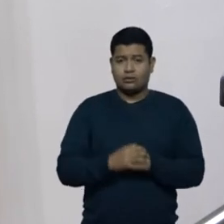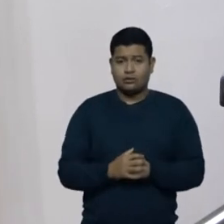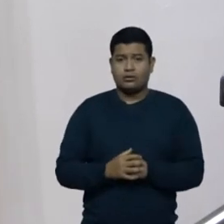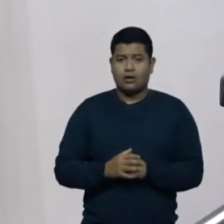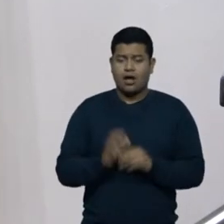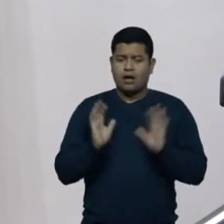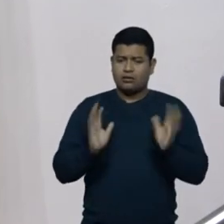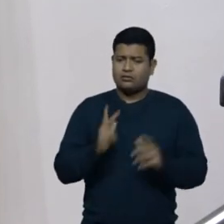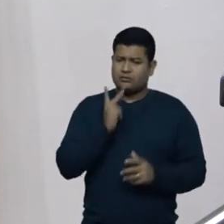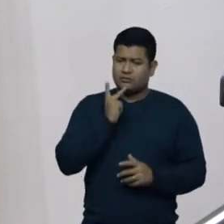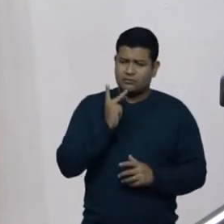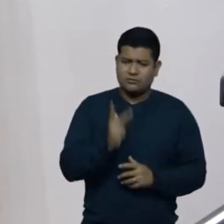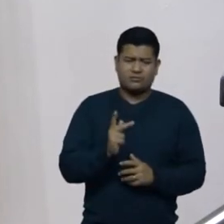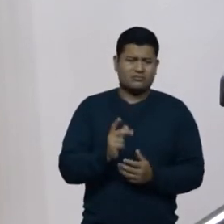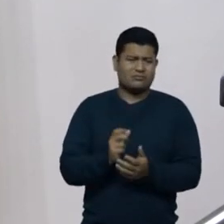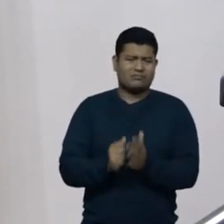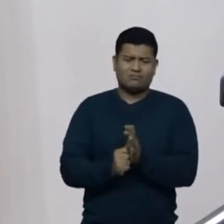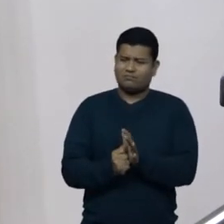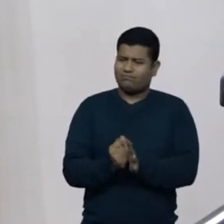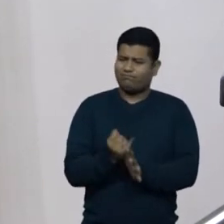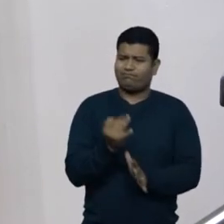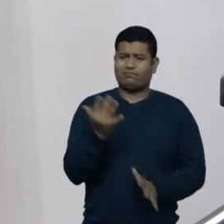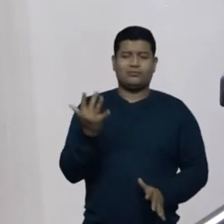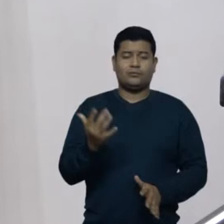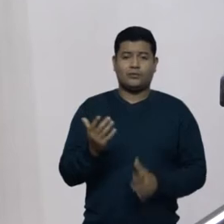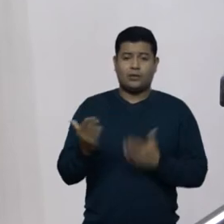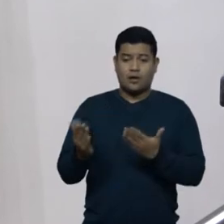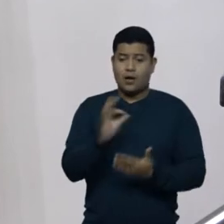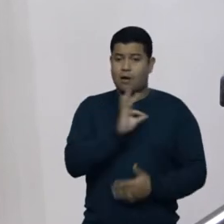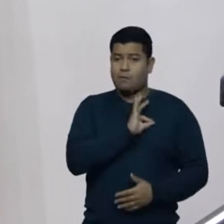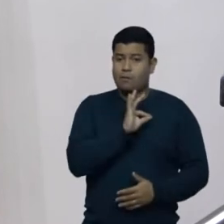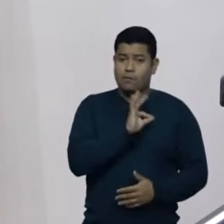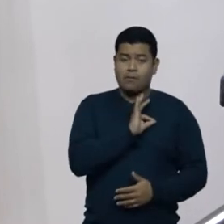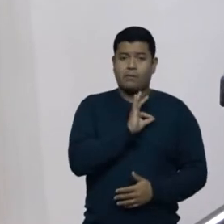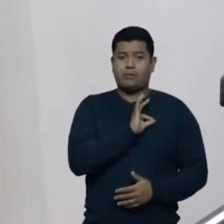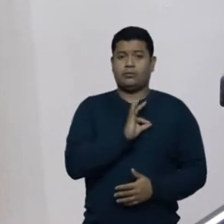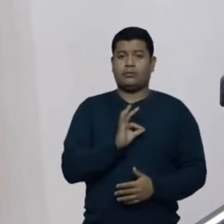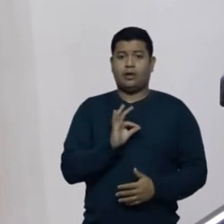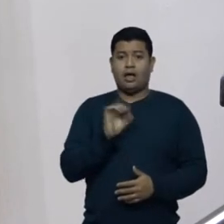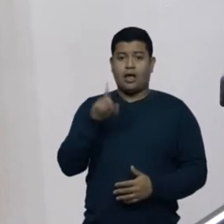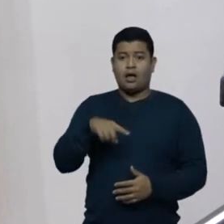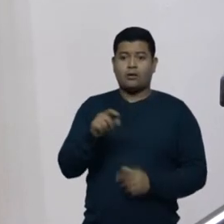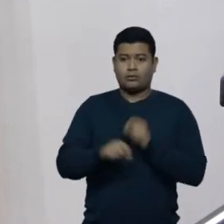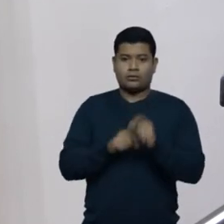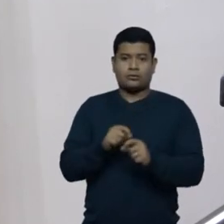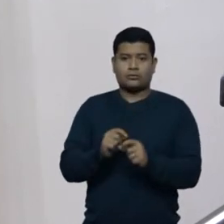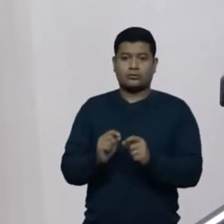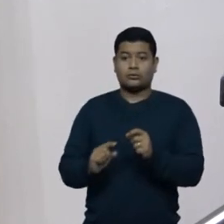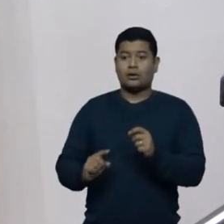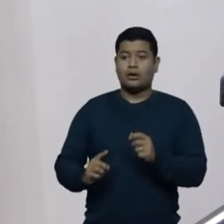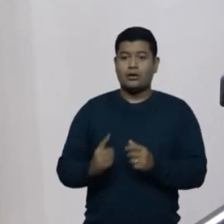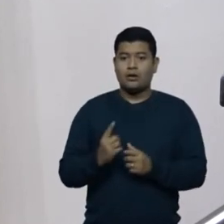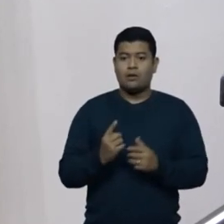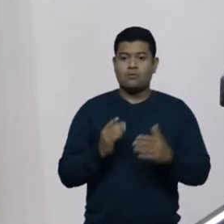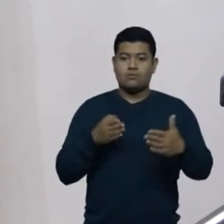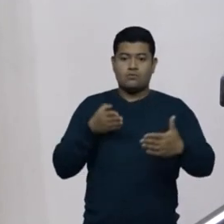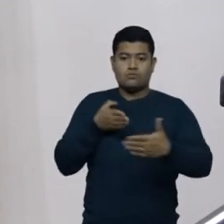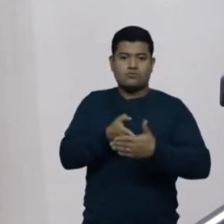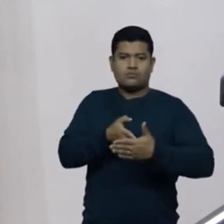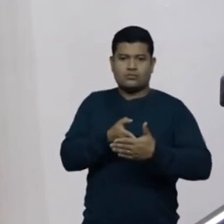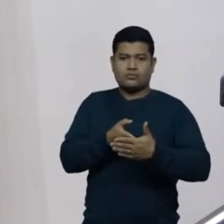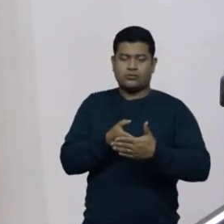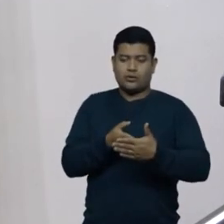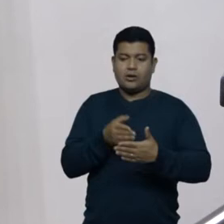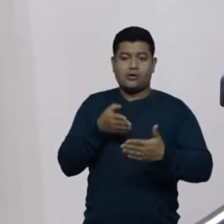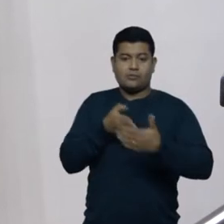aqui que a polícia é a última barreira antes de um caos social. Se